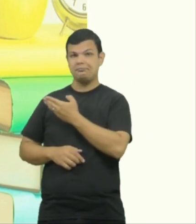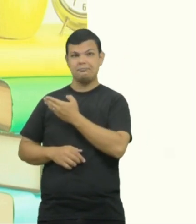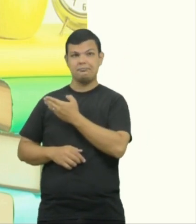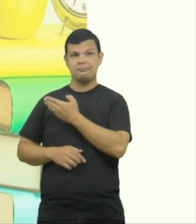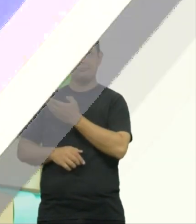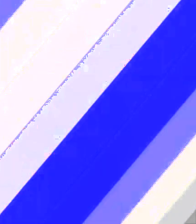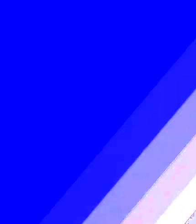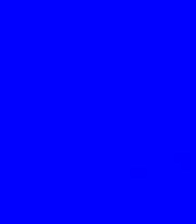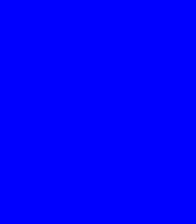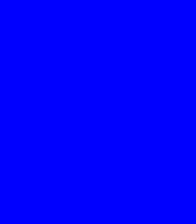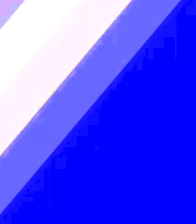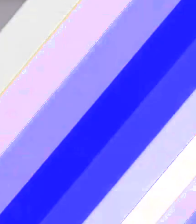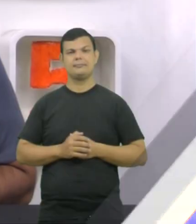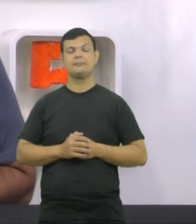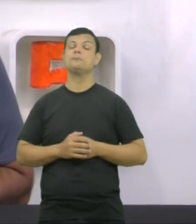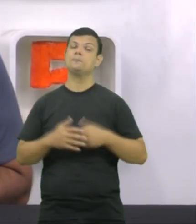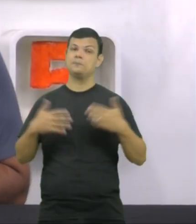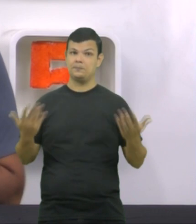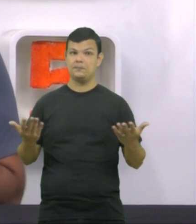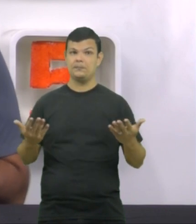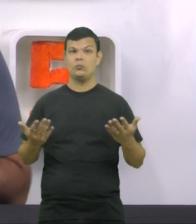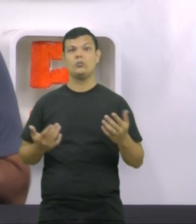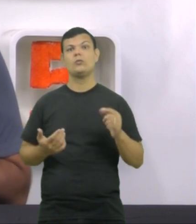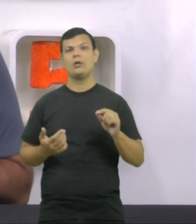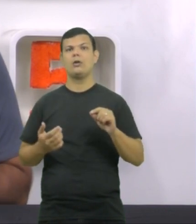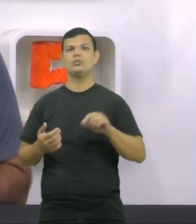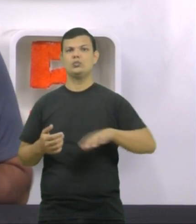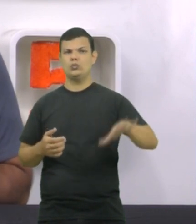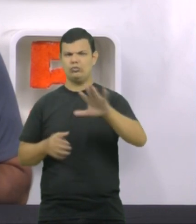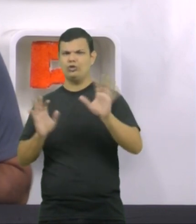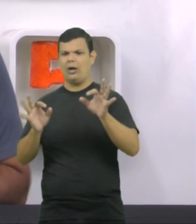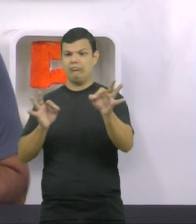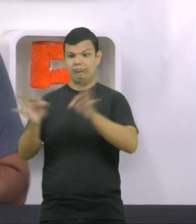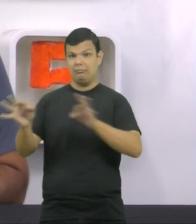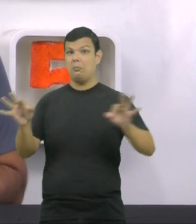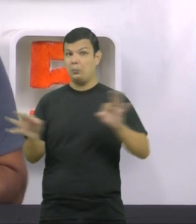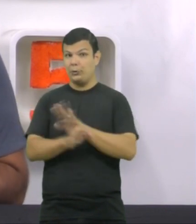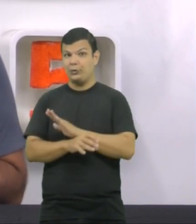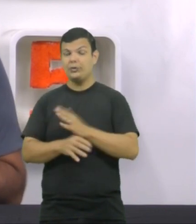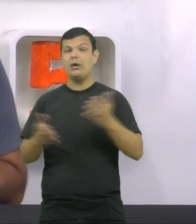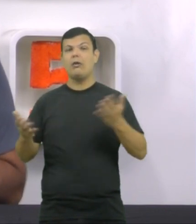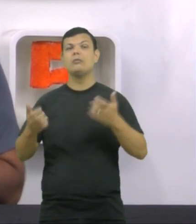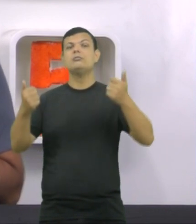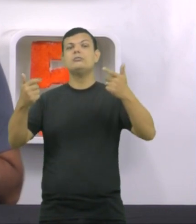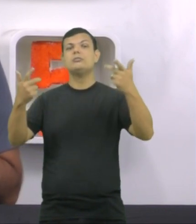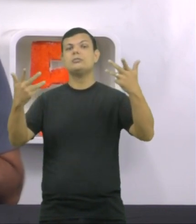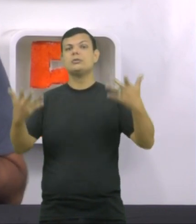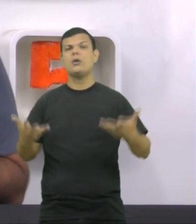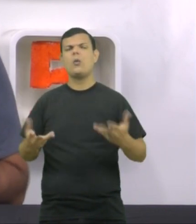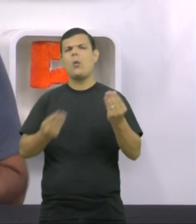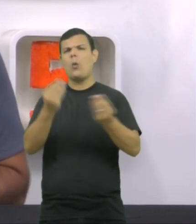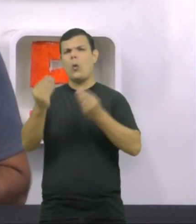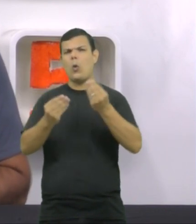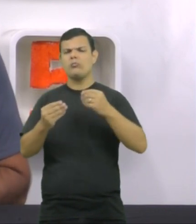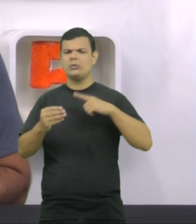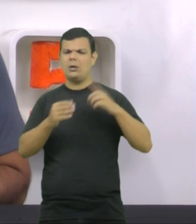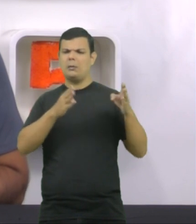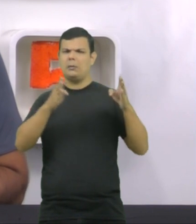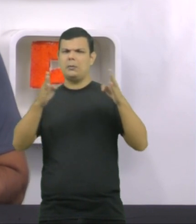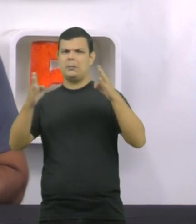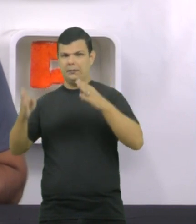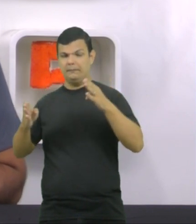tela. Bom, gente, agora que tá todo mundo preparado, tá? Vamos falar um pouco sobre como é que a aula vai